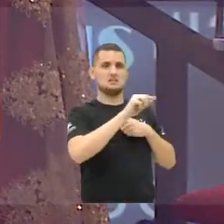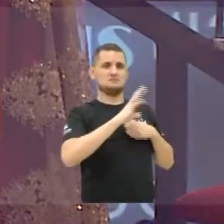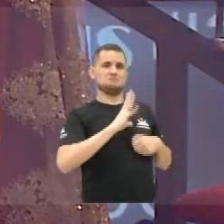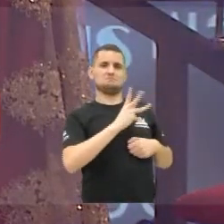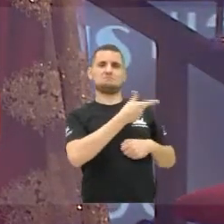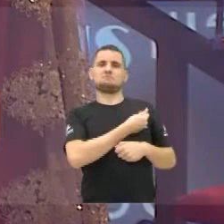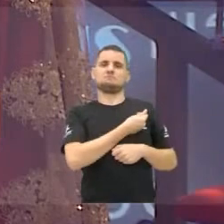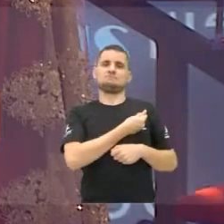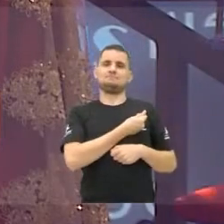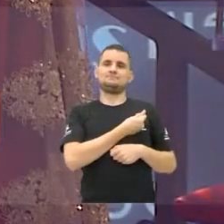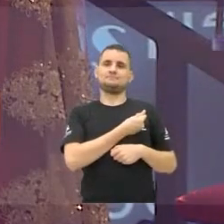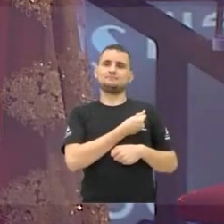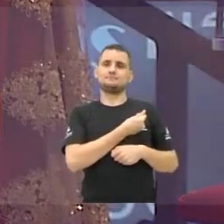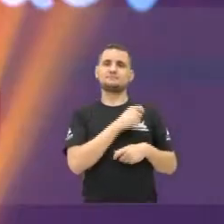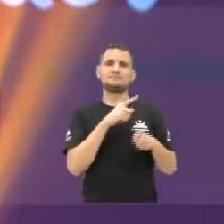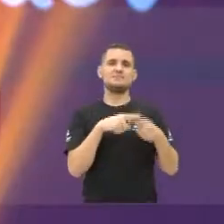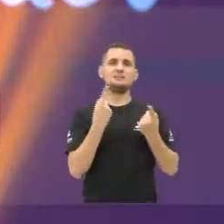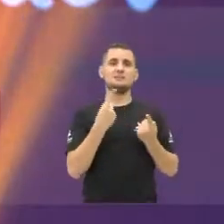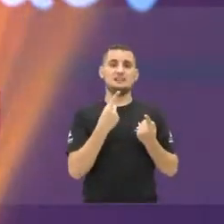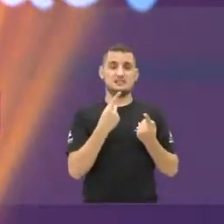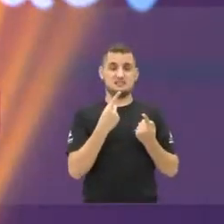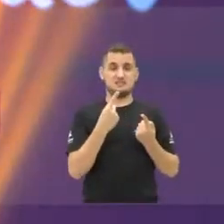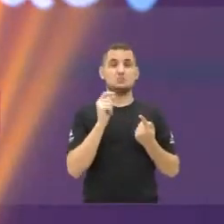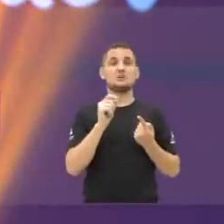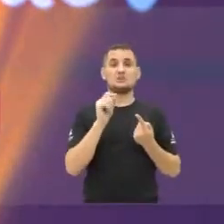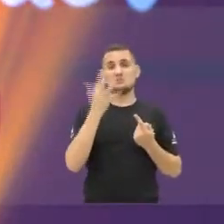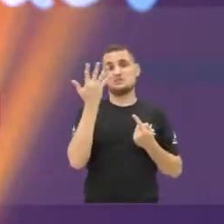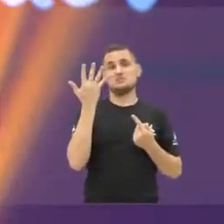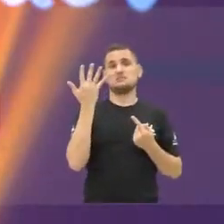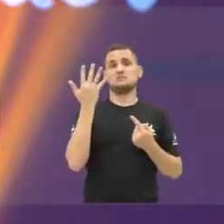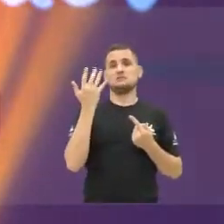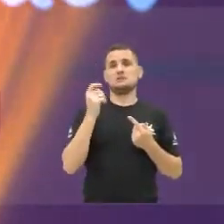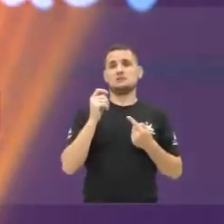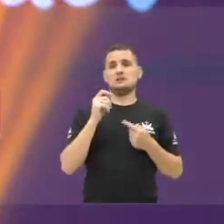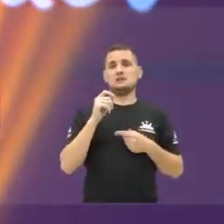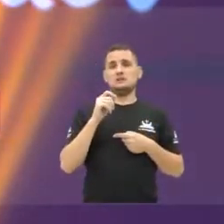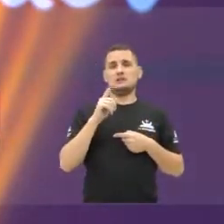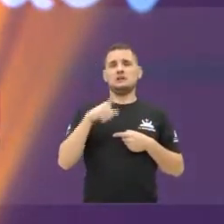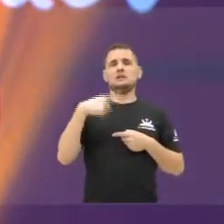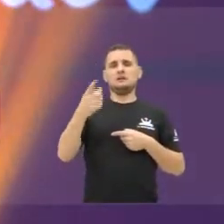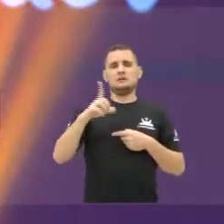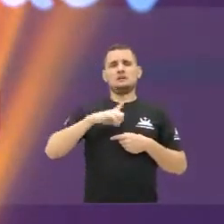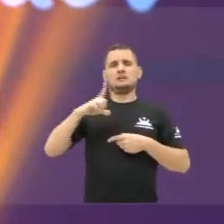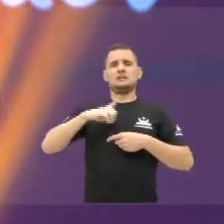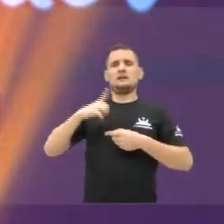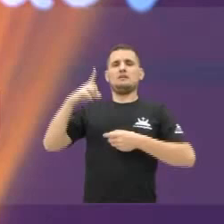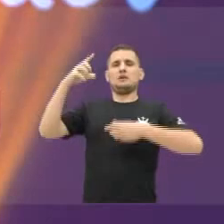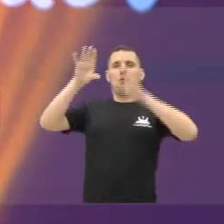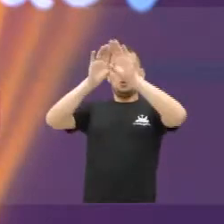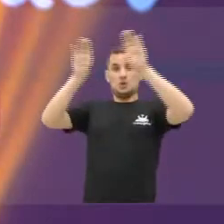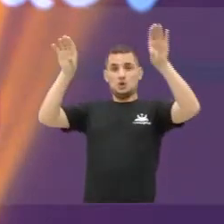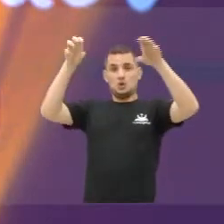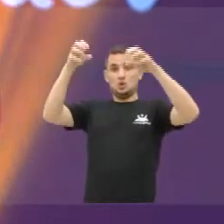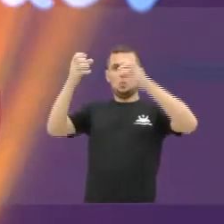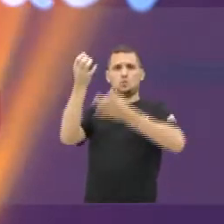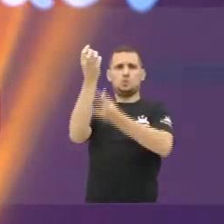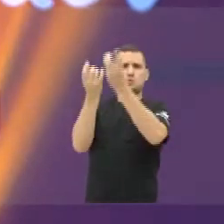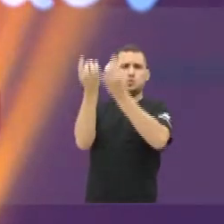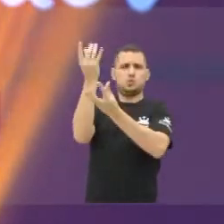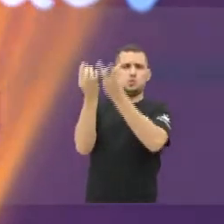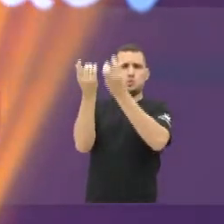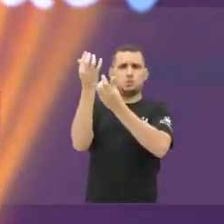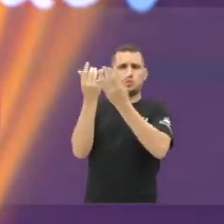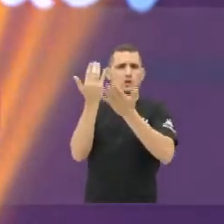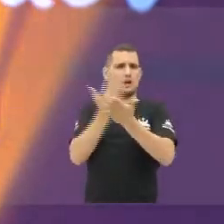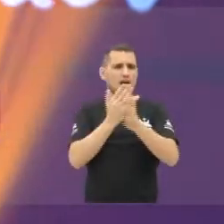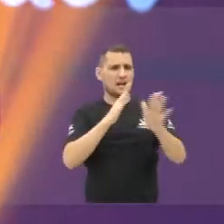convertessem. Mas logo depois de ter vindo fogo do céu, e ele acabou com aquele